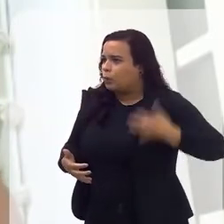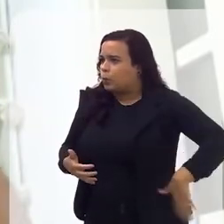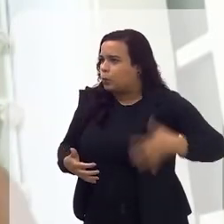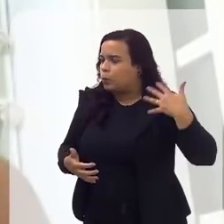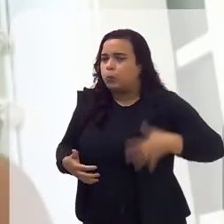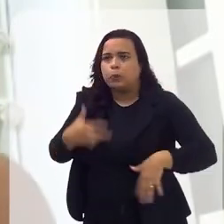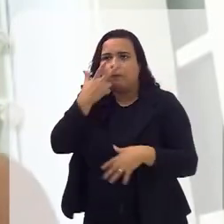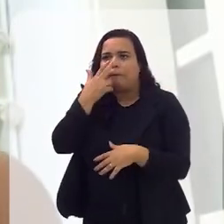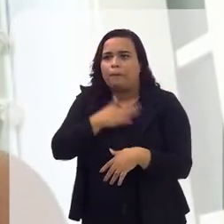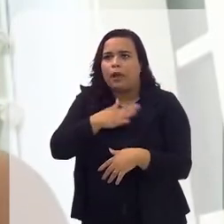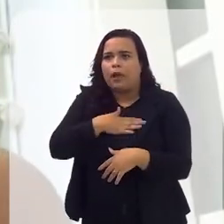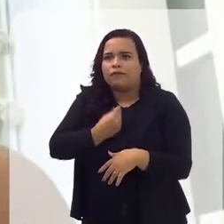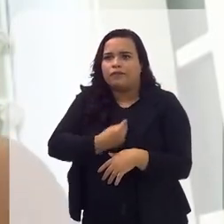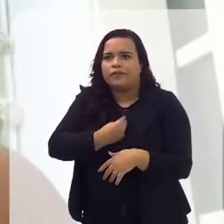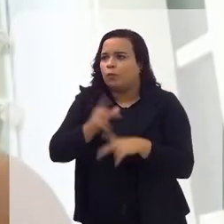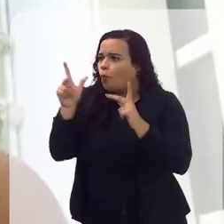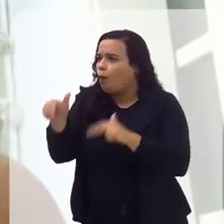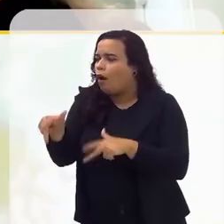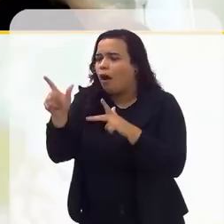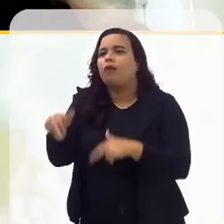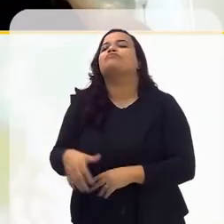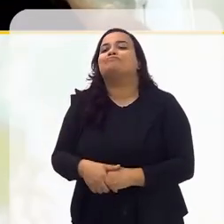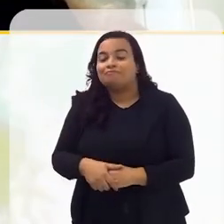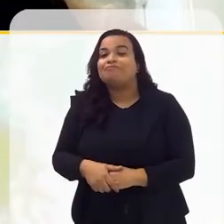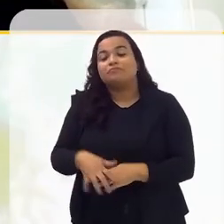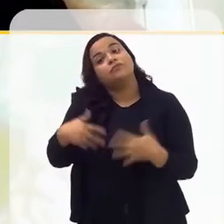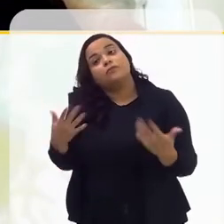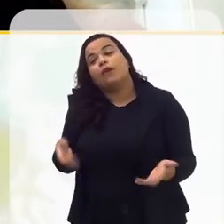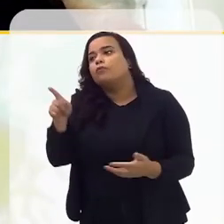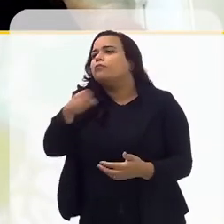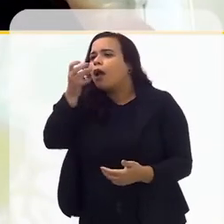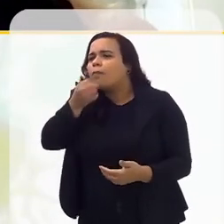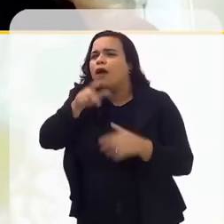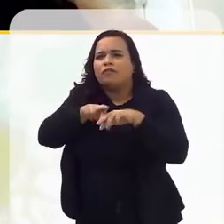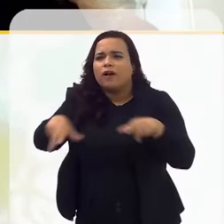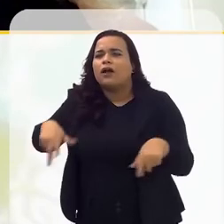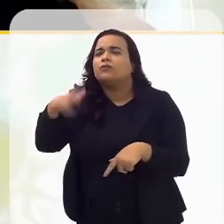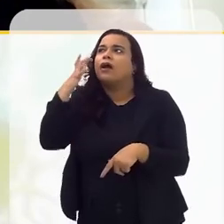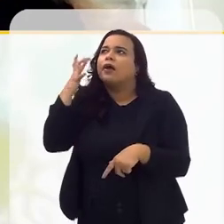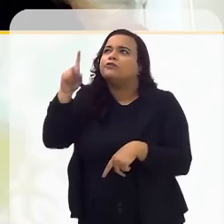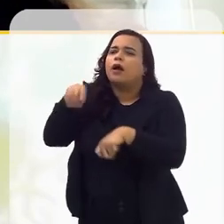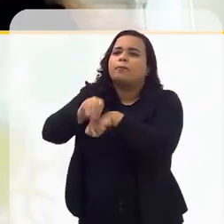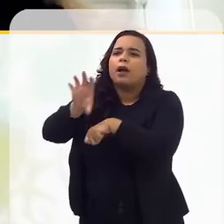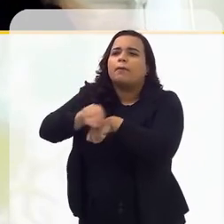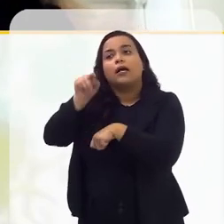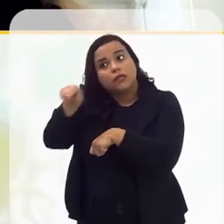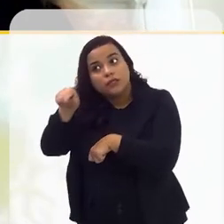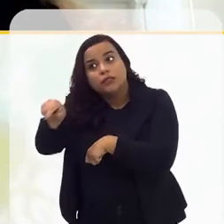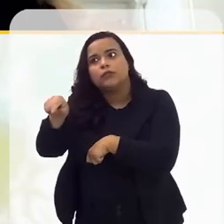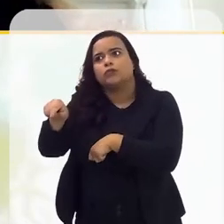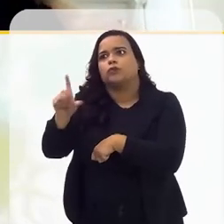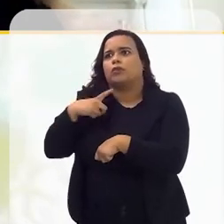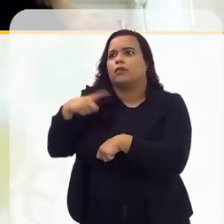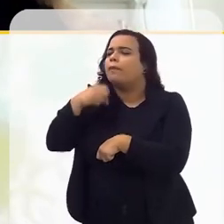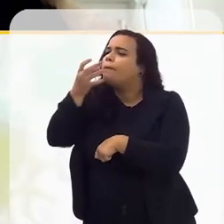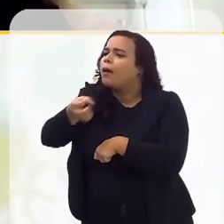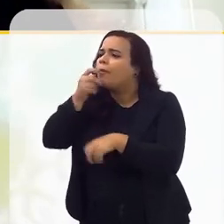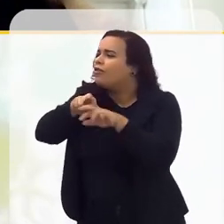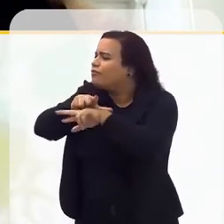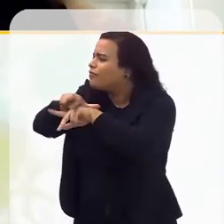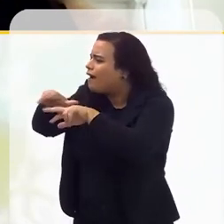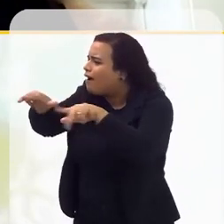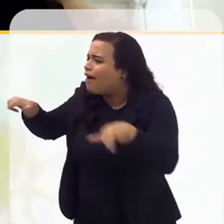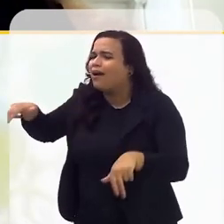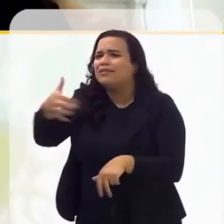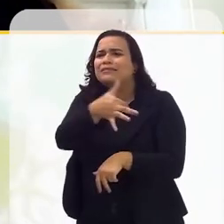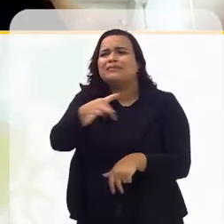aqui lendo um relato sobre tudo que eu vivi. Então, eu acho que os relatos que estão ali, eles passam um pouco disso, né? Um relato que tantas outras, essas